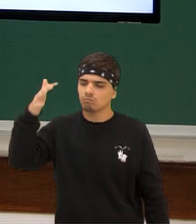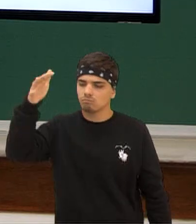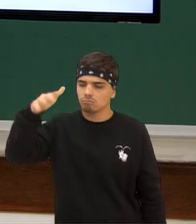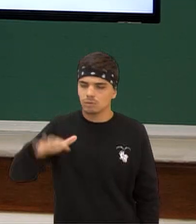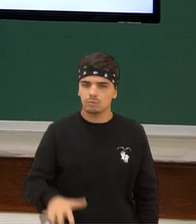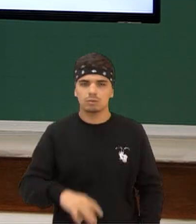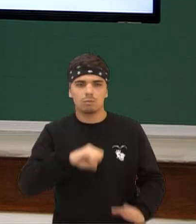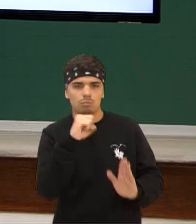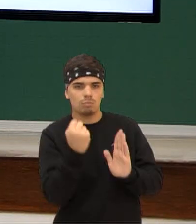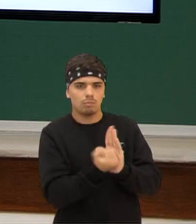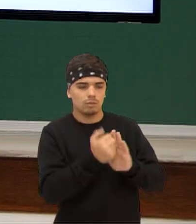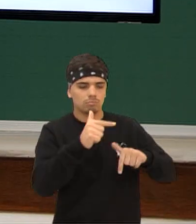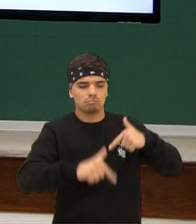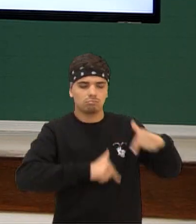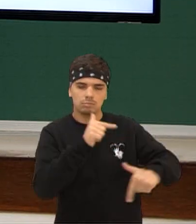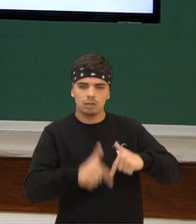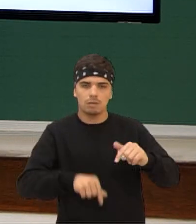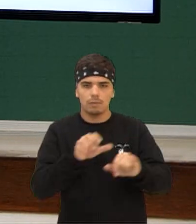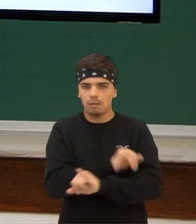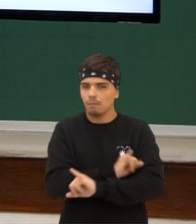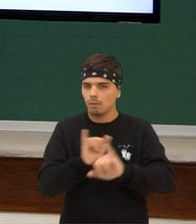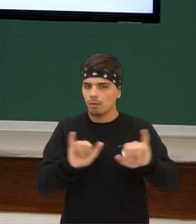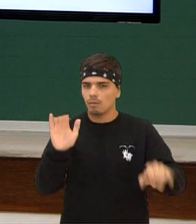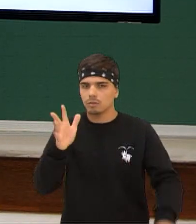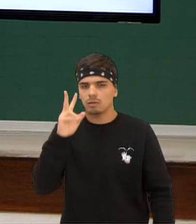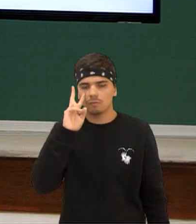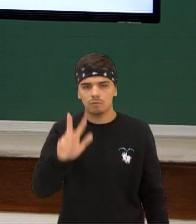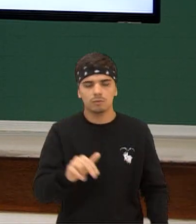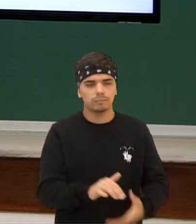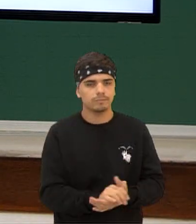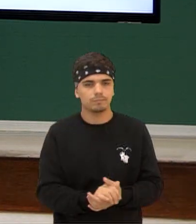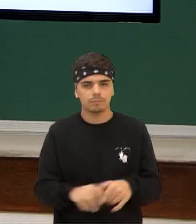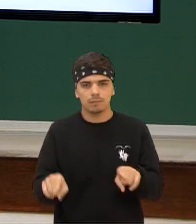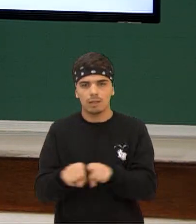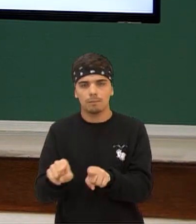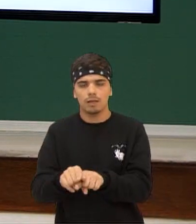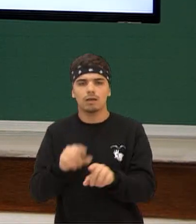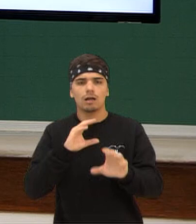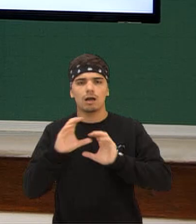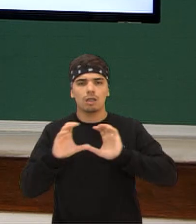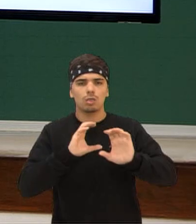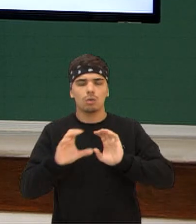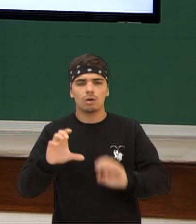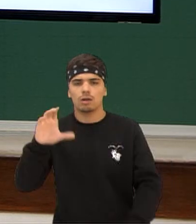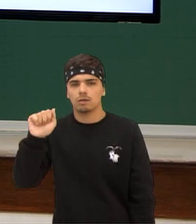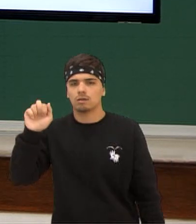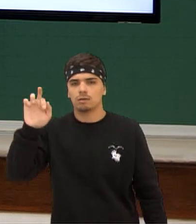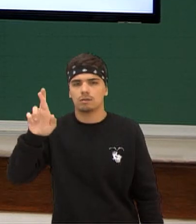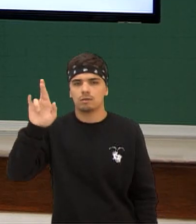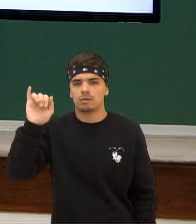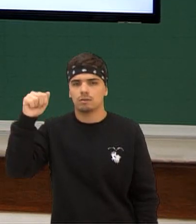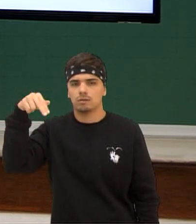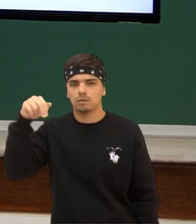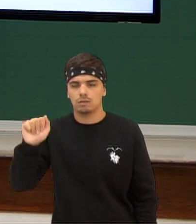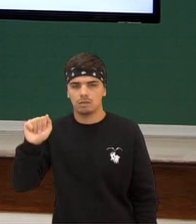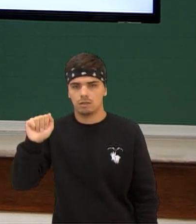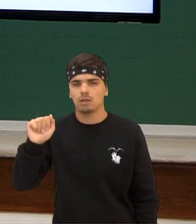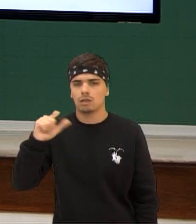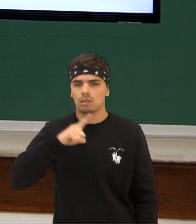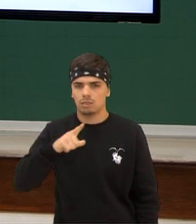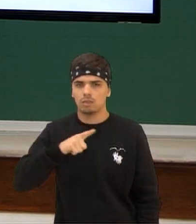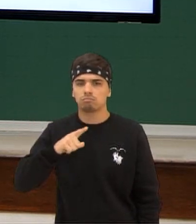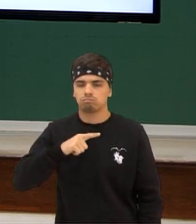produto uma marca de serviço é um anúncio como a gente já viu e Ariana Grande ela pode sim ela tem